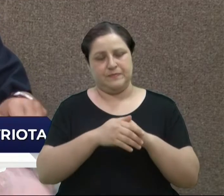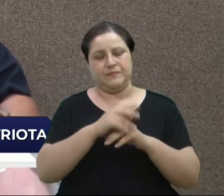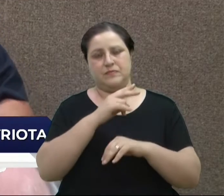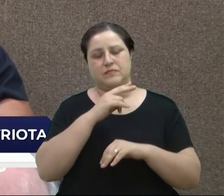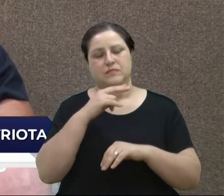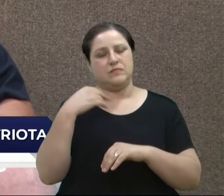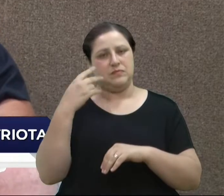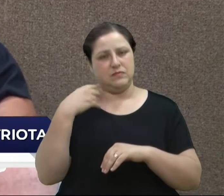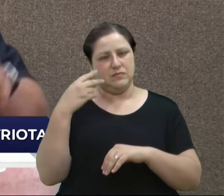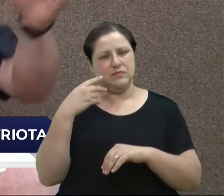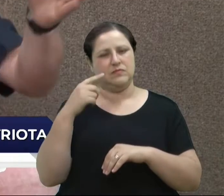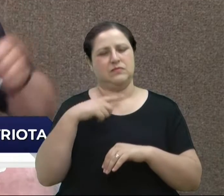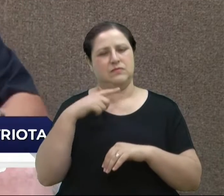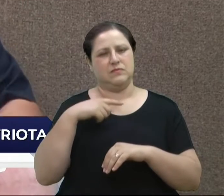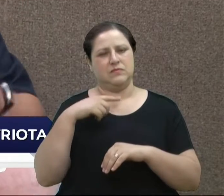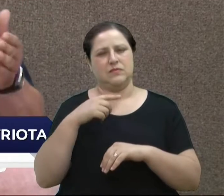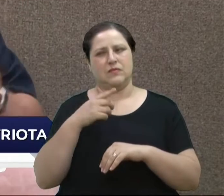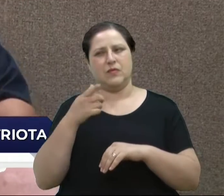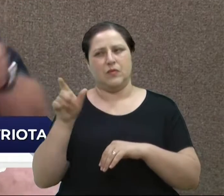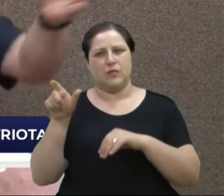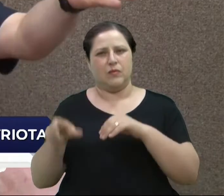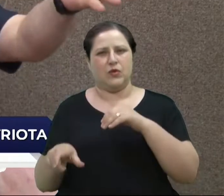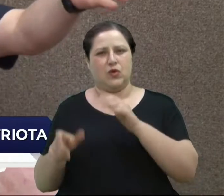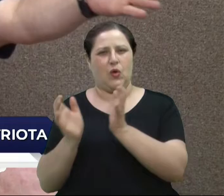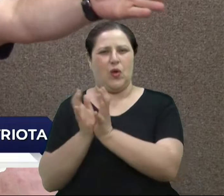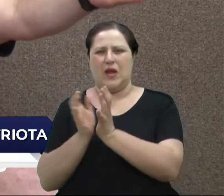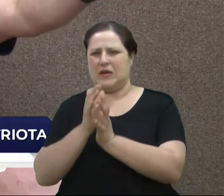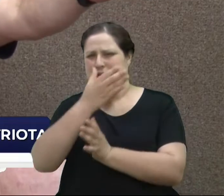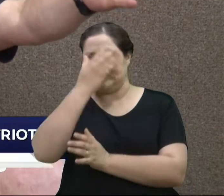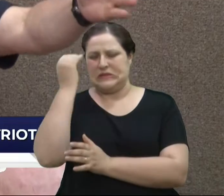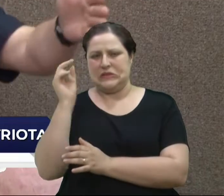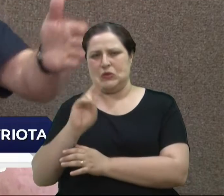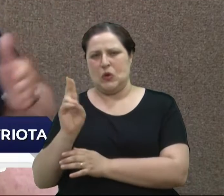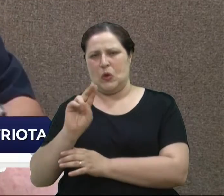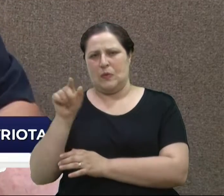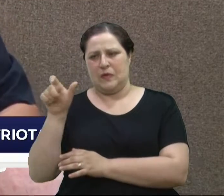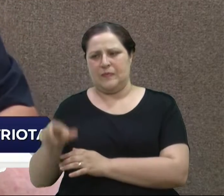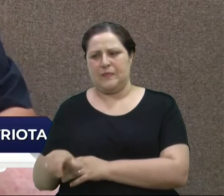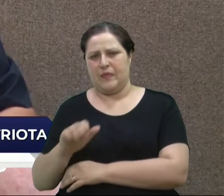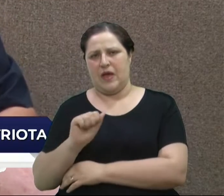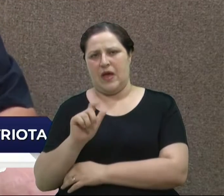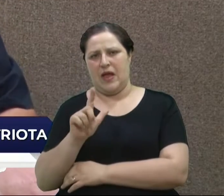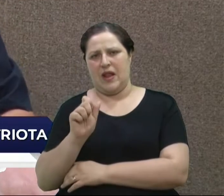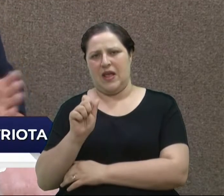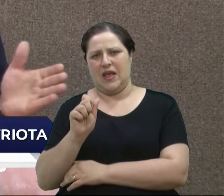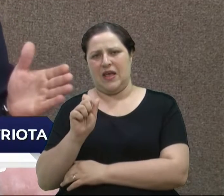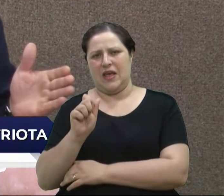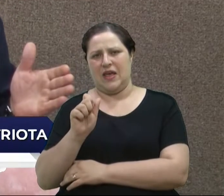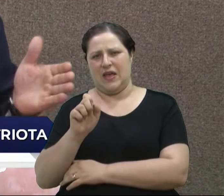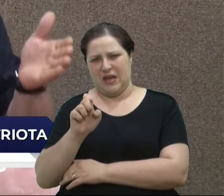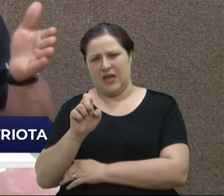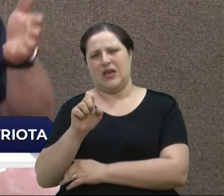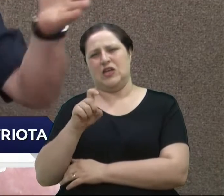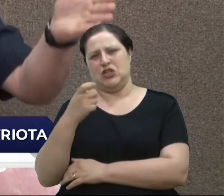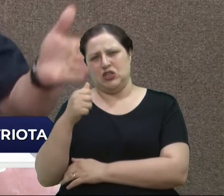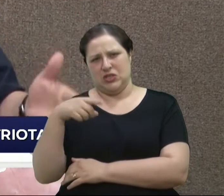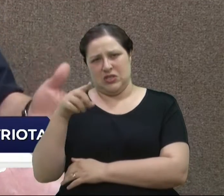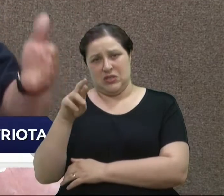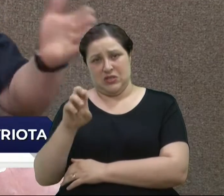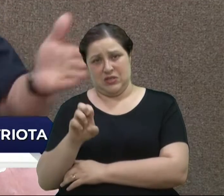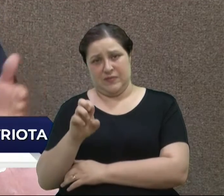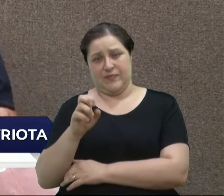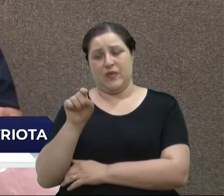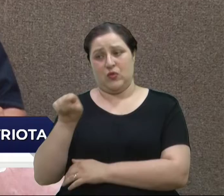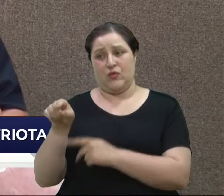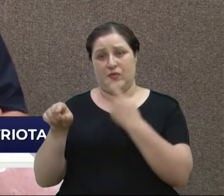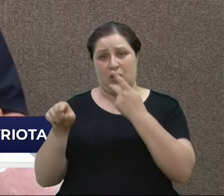a colocação do colega que, desculpa, não lembro o nome agora, Alexandre, né? Eu sou obrigado a